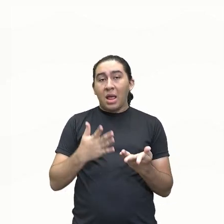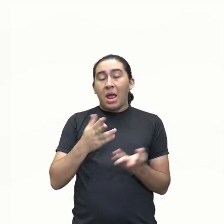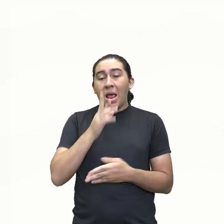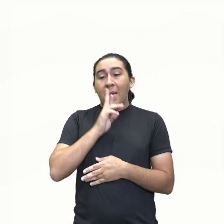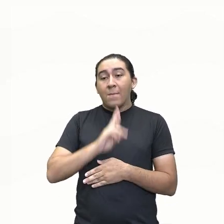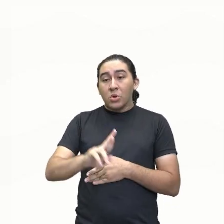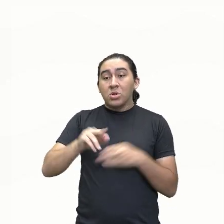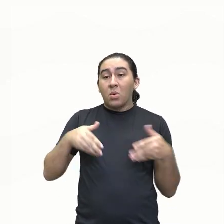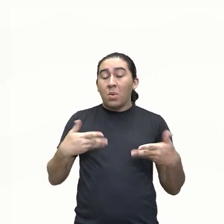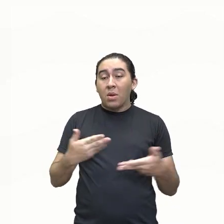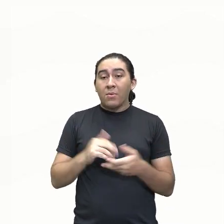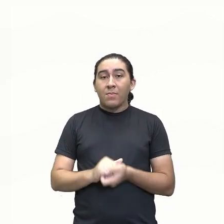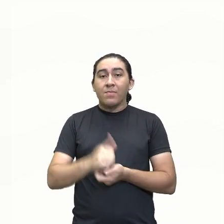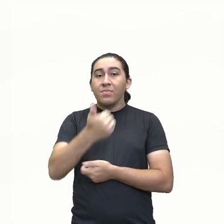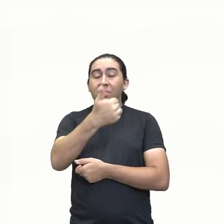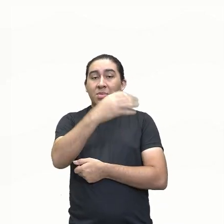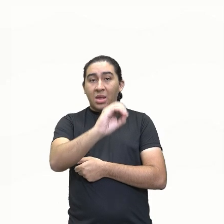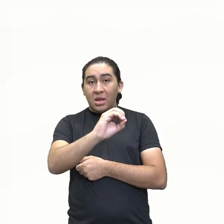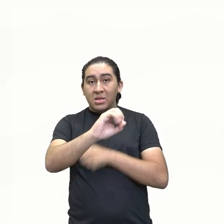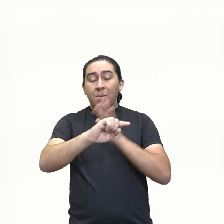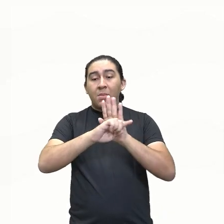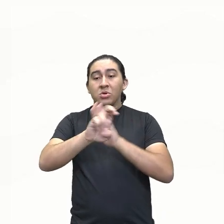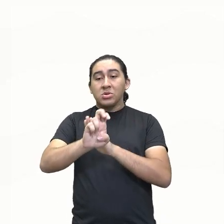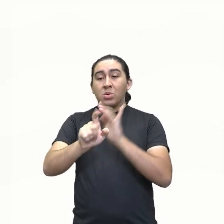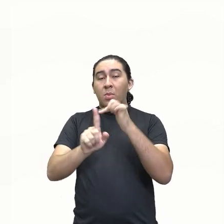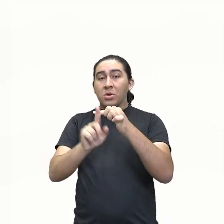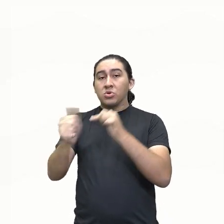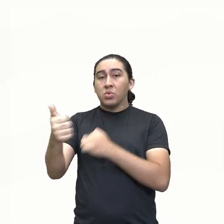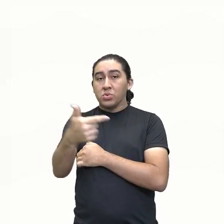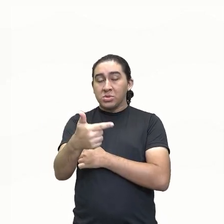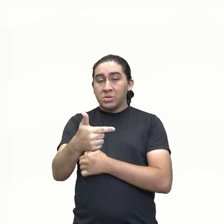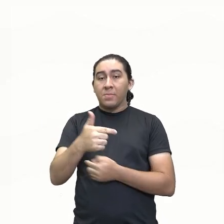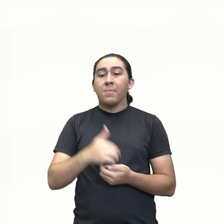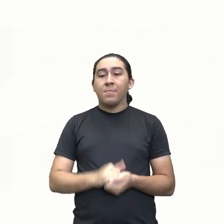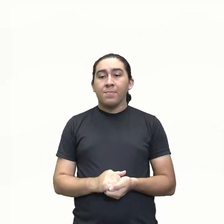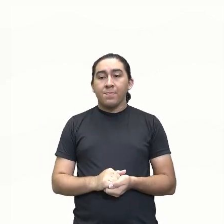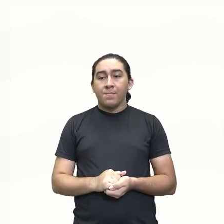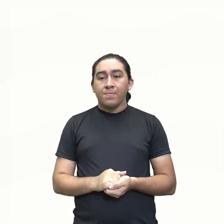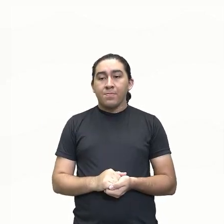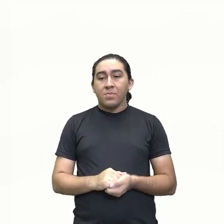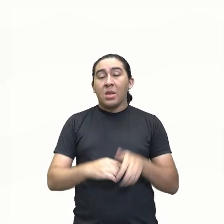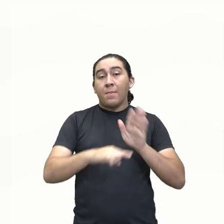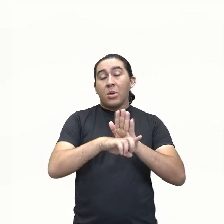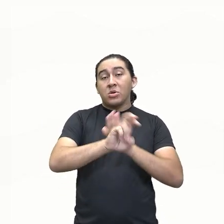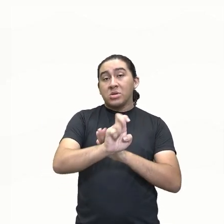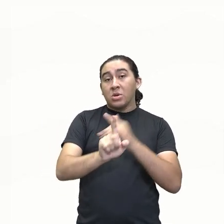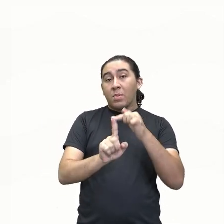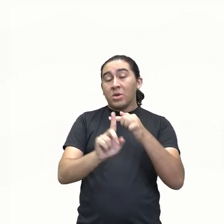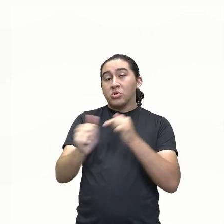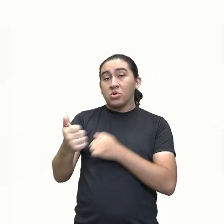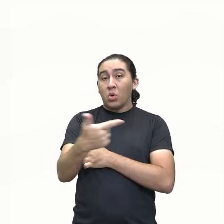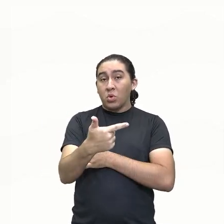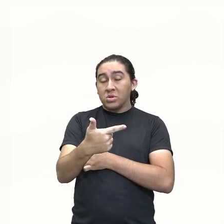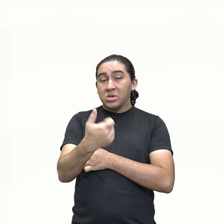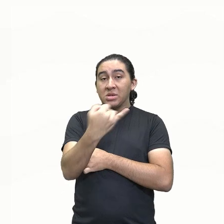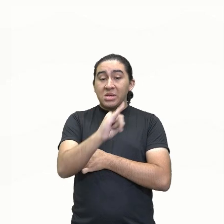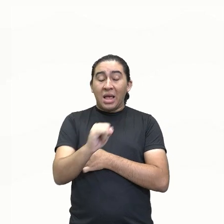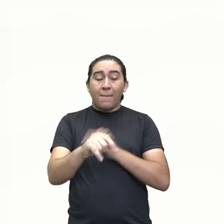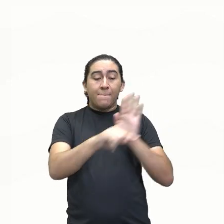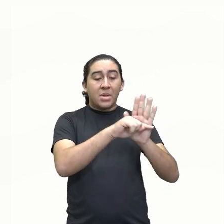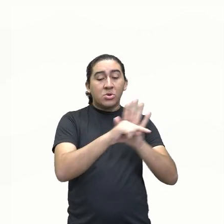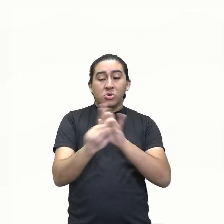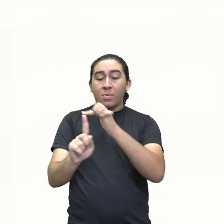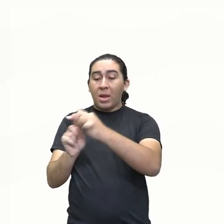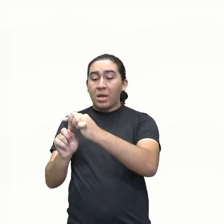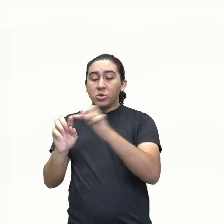10 elevado a menos 5 mais 12. Menos 5 mais 12, sinal diferente,